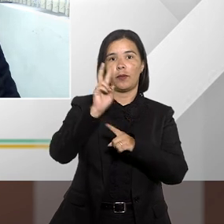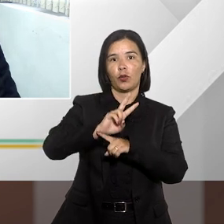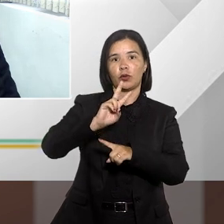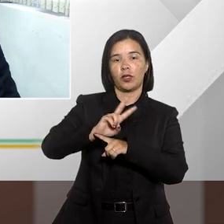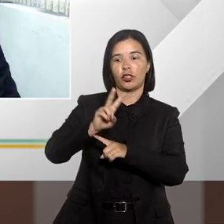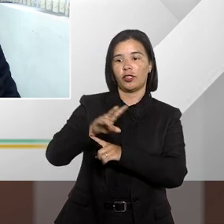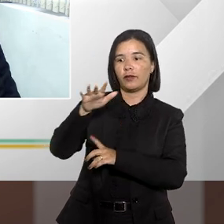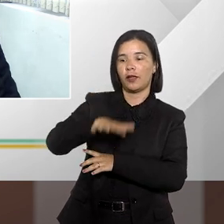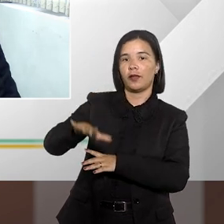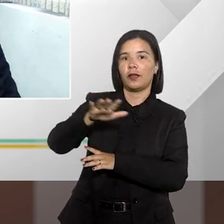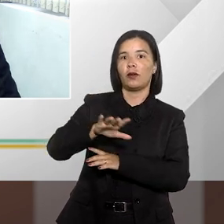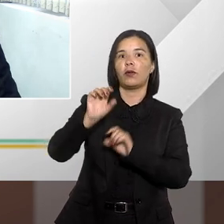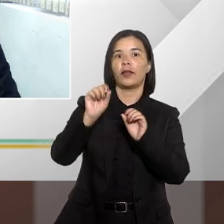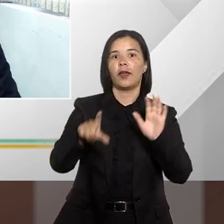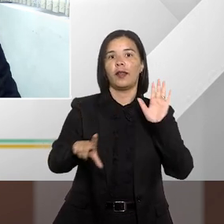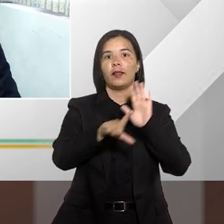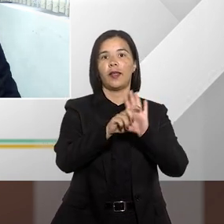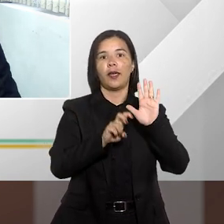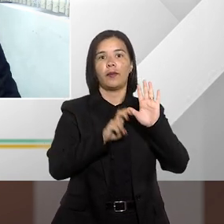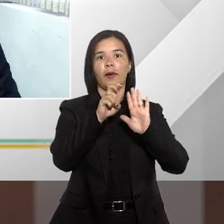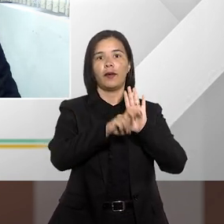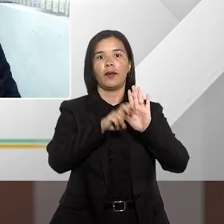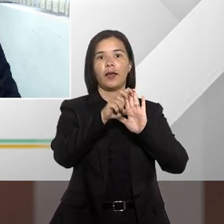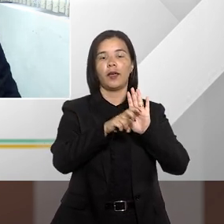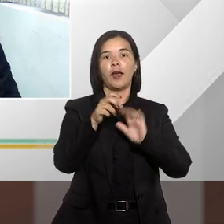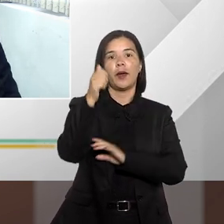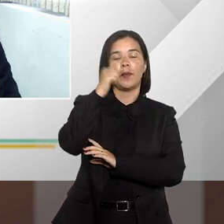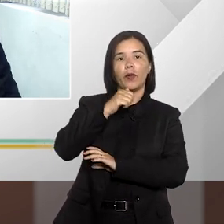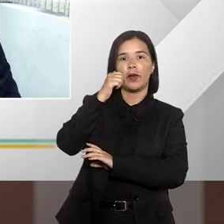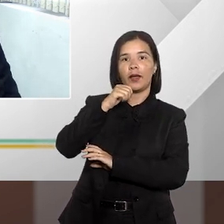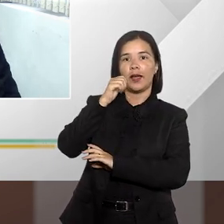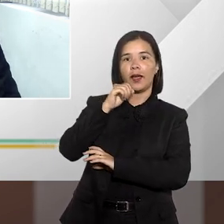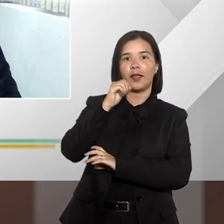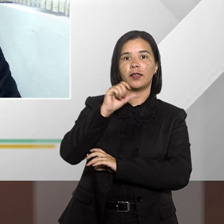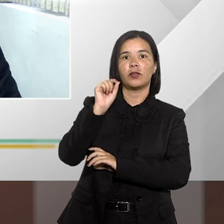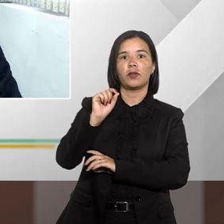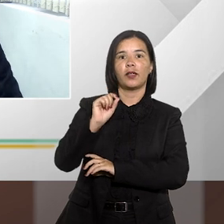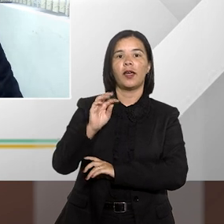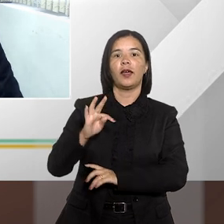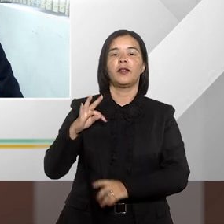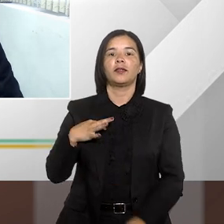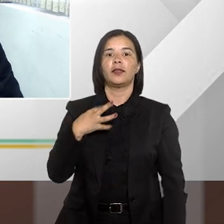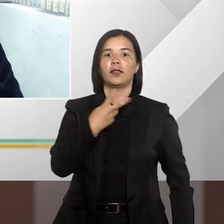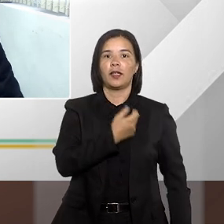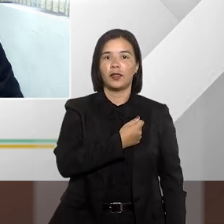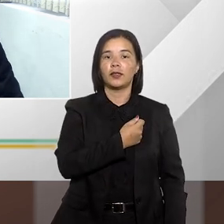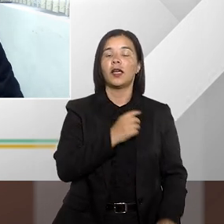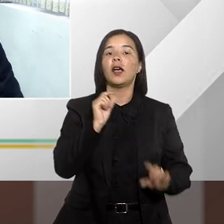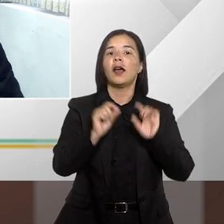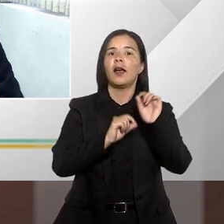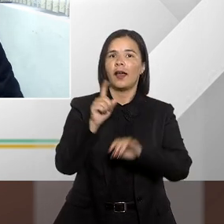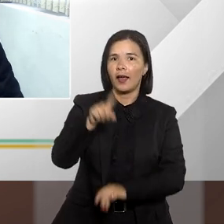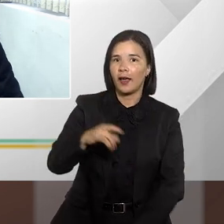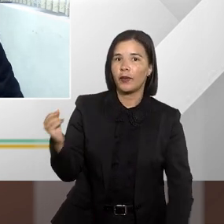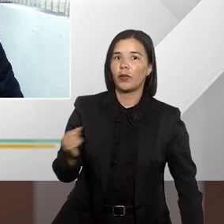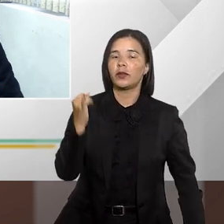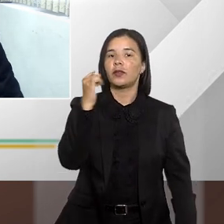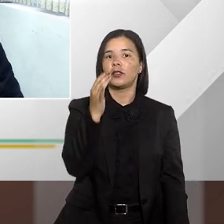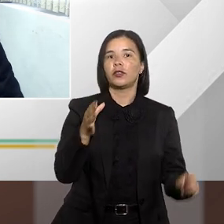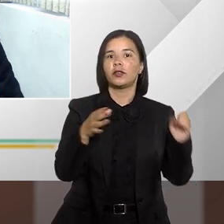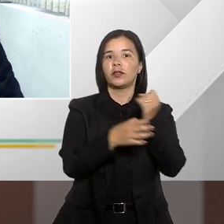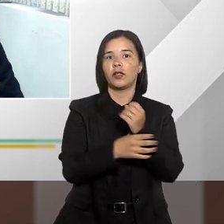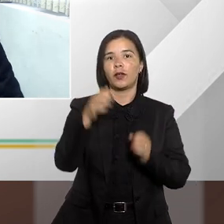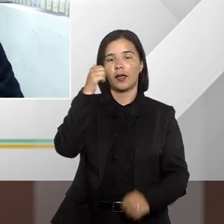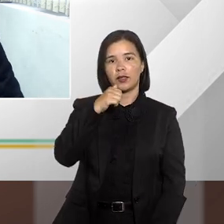no âmbito da Lei Maria da Penha para mulheres trans. Essa é considerada uma decisão crucial e importante para amparar as mulheres